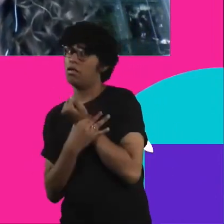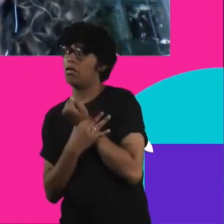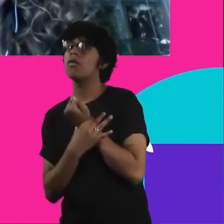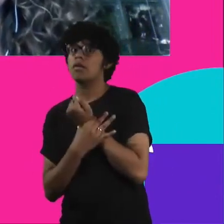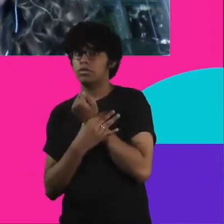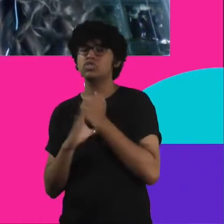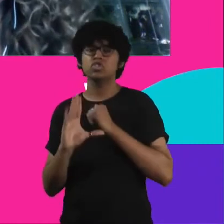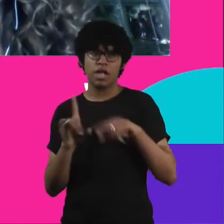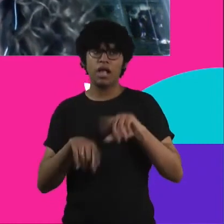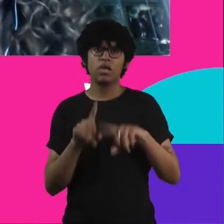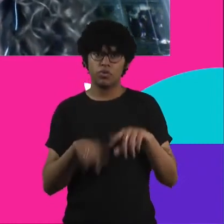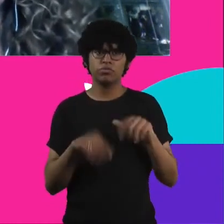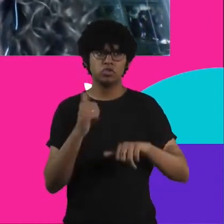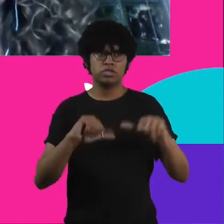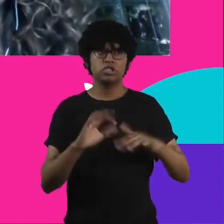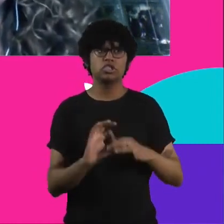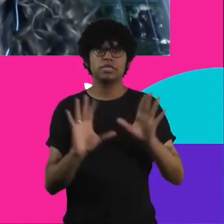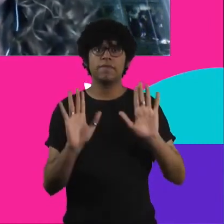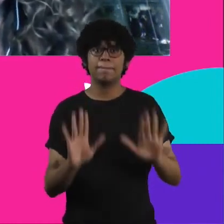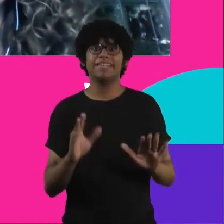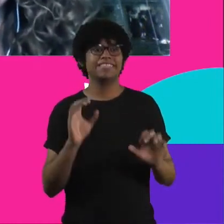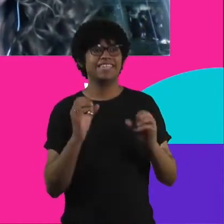disponíveis, só que a gente não teve a educação digital